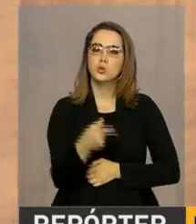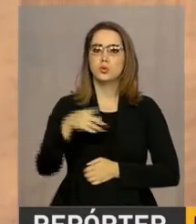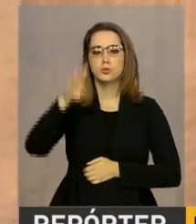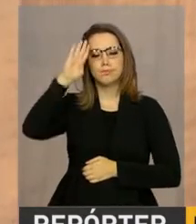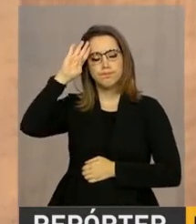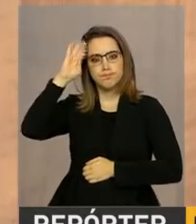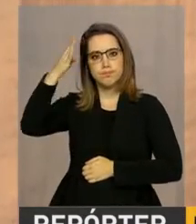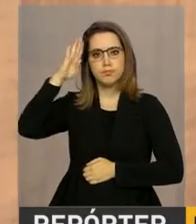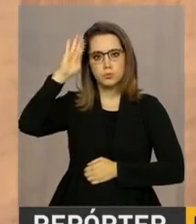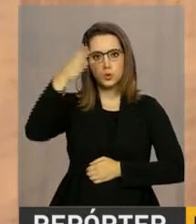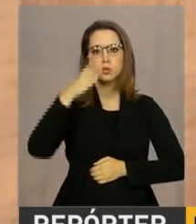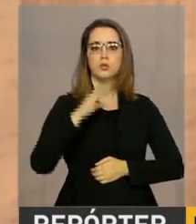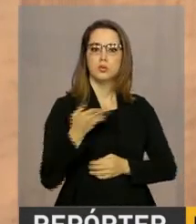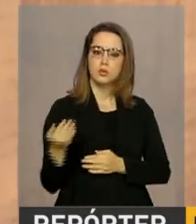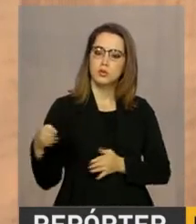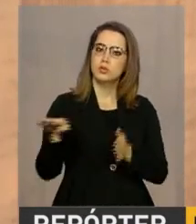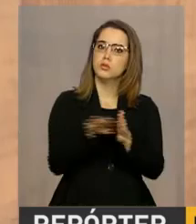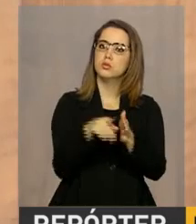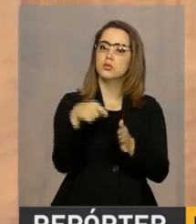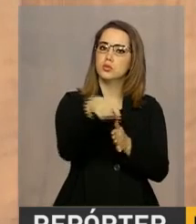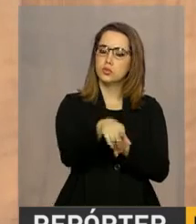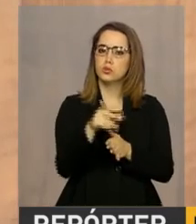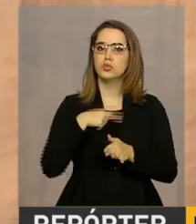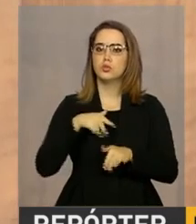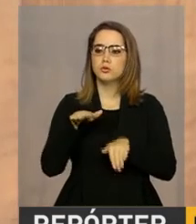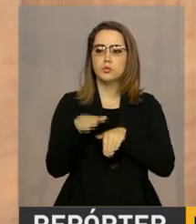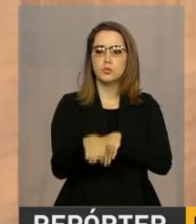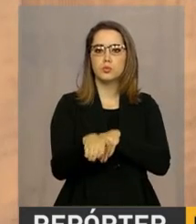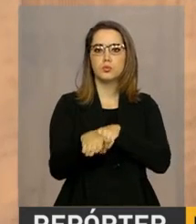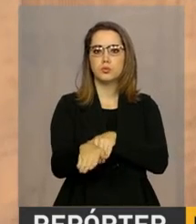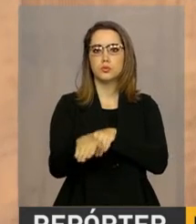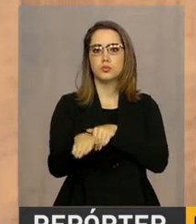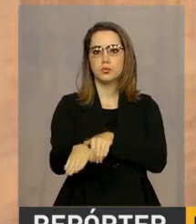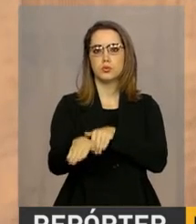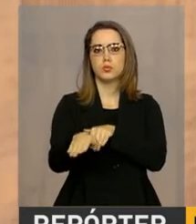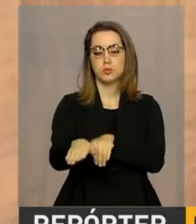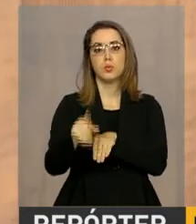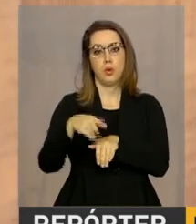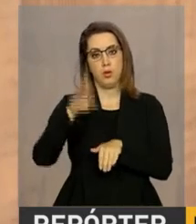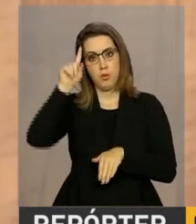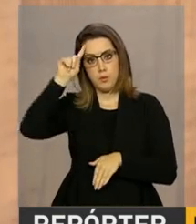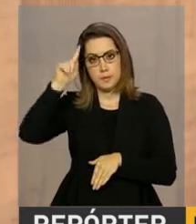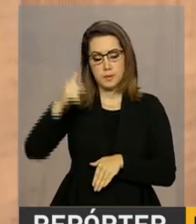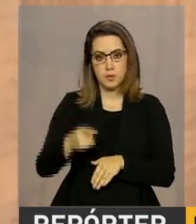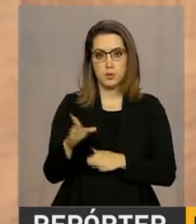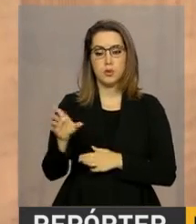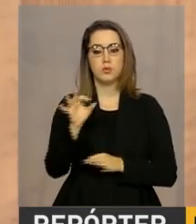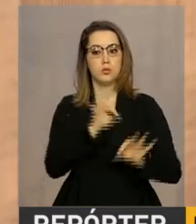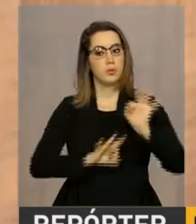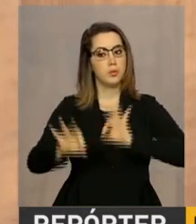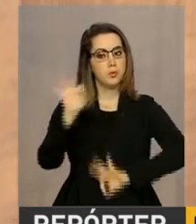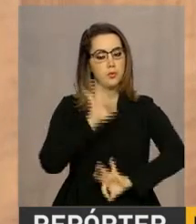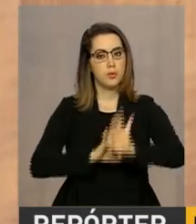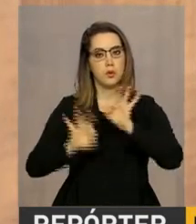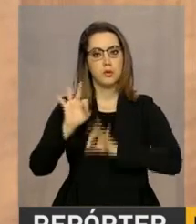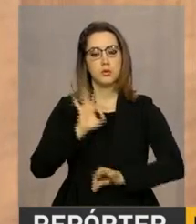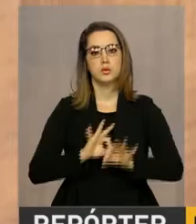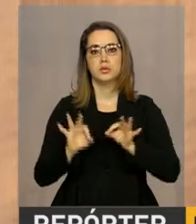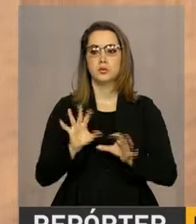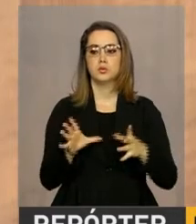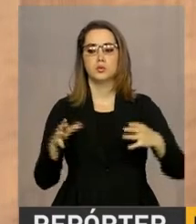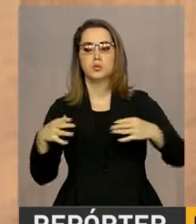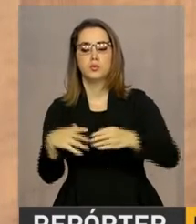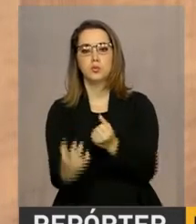próprio. Todo mundo vai em comboio que será orientado pelo serviço de segurança. E os comboios